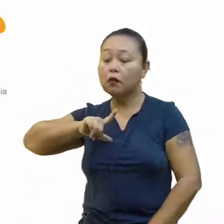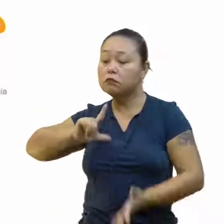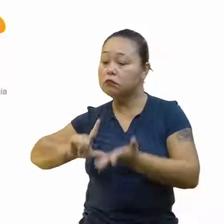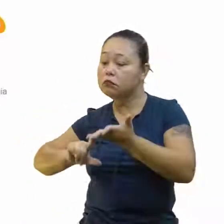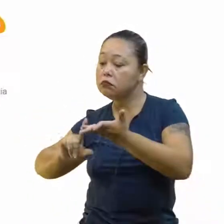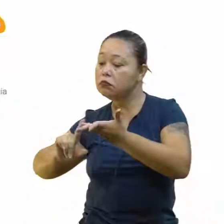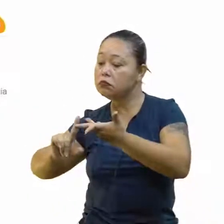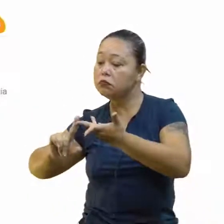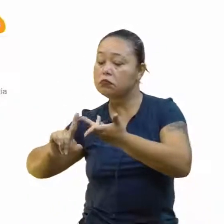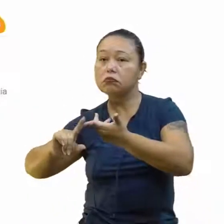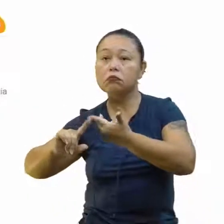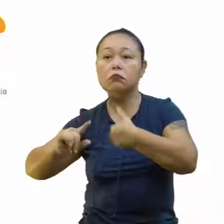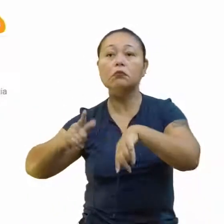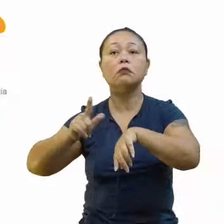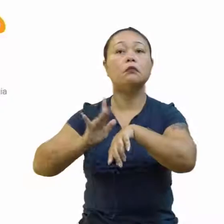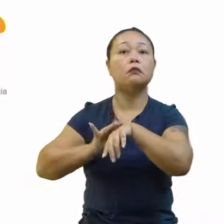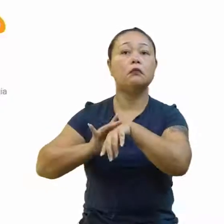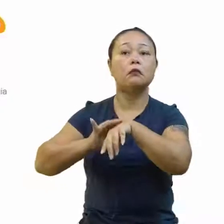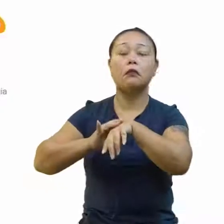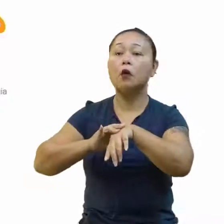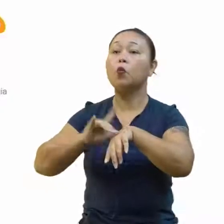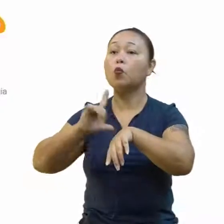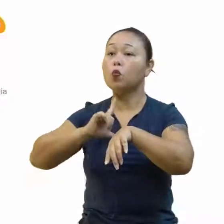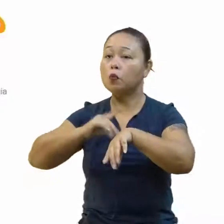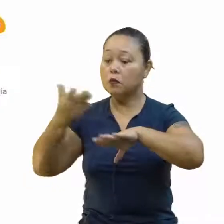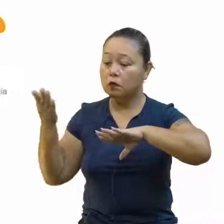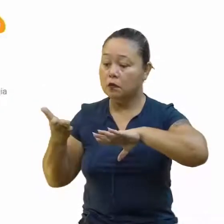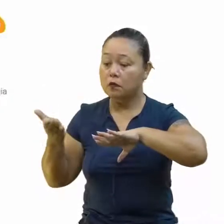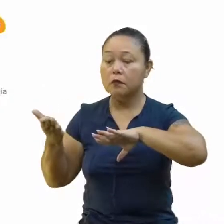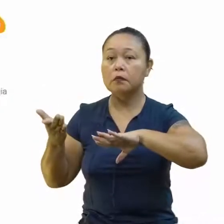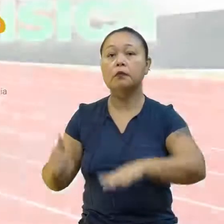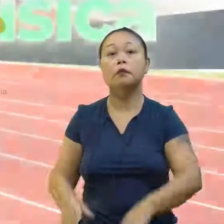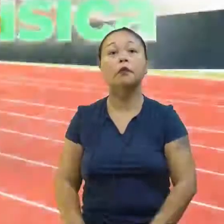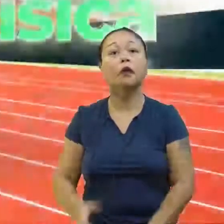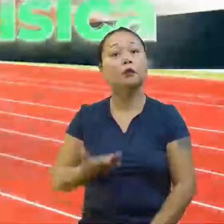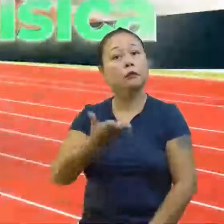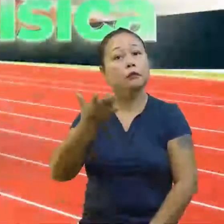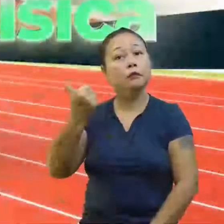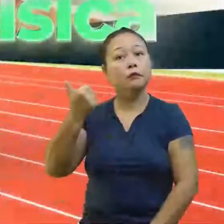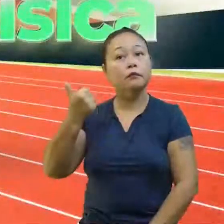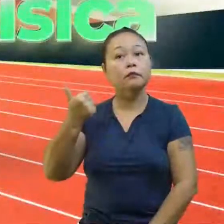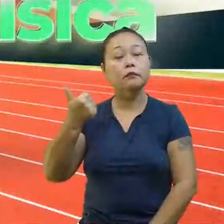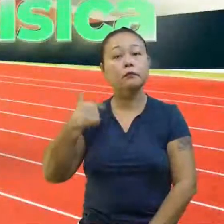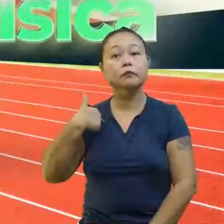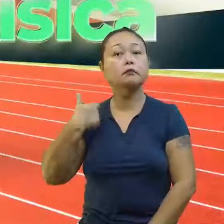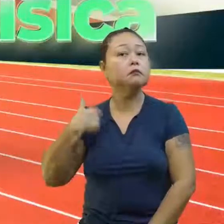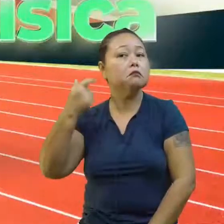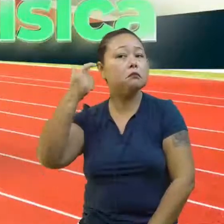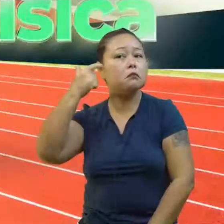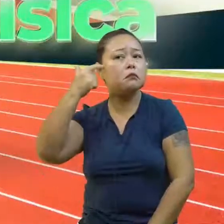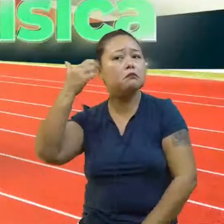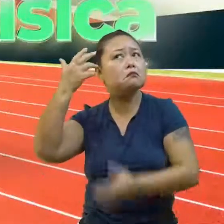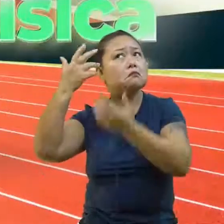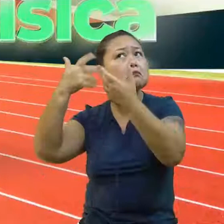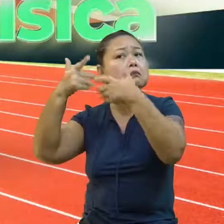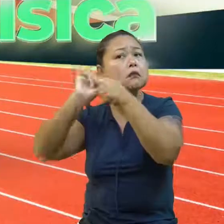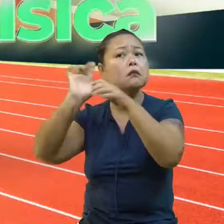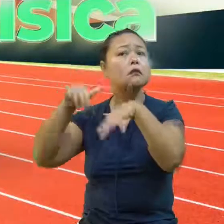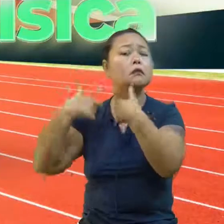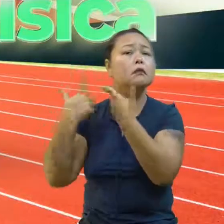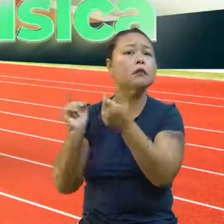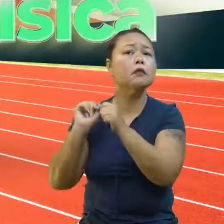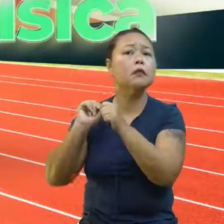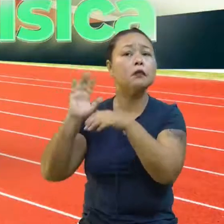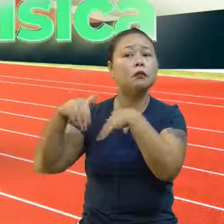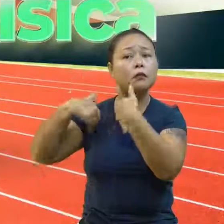doenças contemporâneas. Então vem aqui comigo, só para a gente fazer uma breve reflexão. Então, conforme